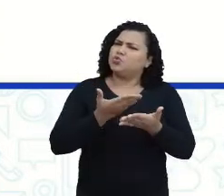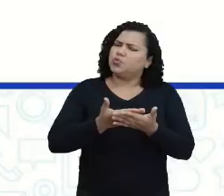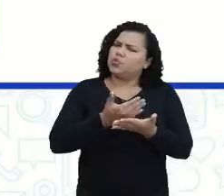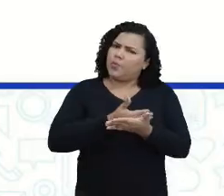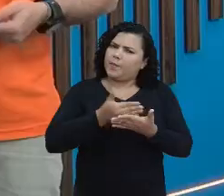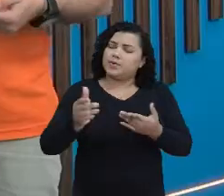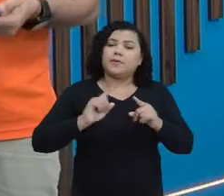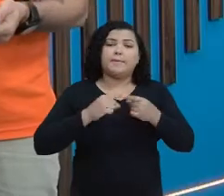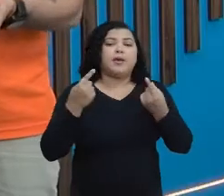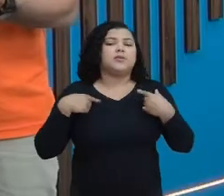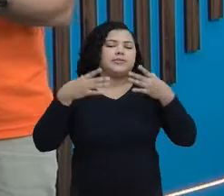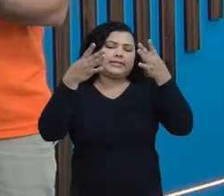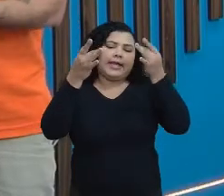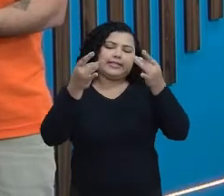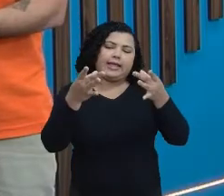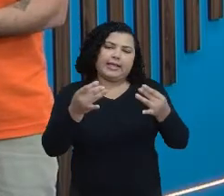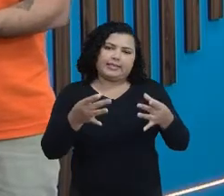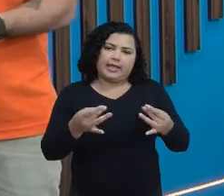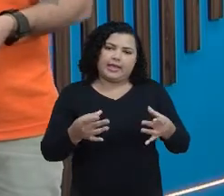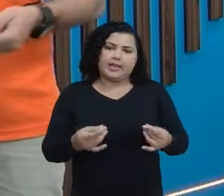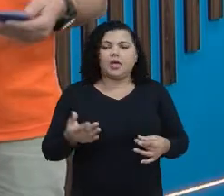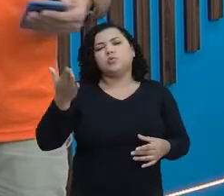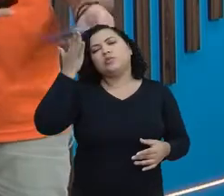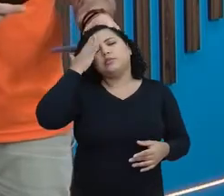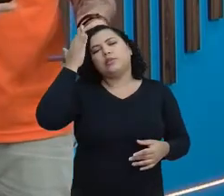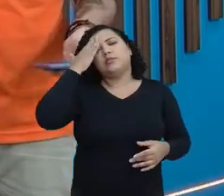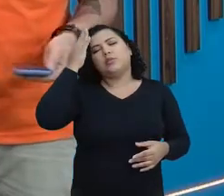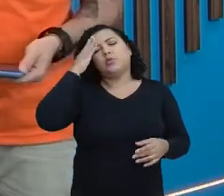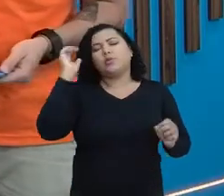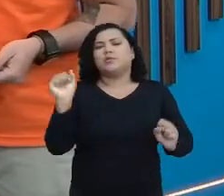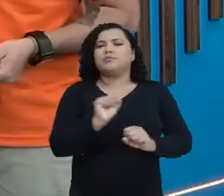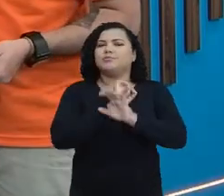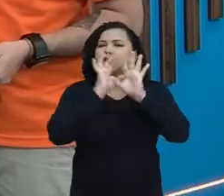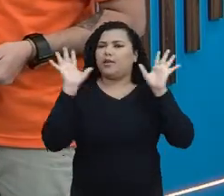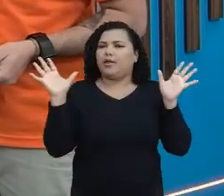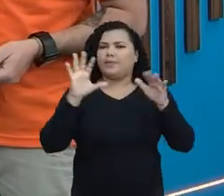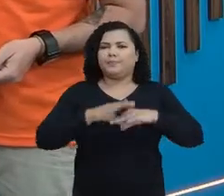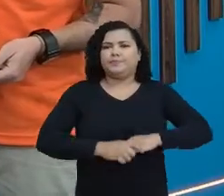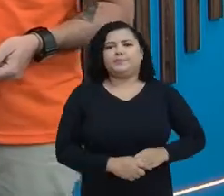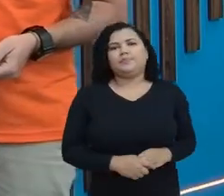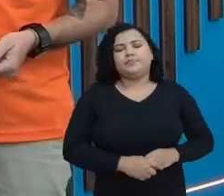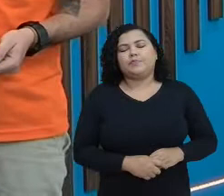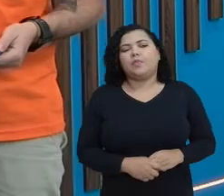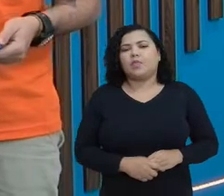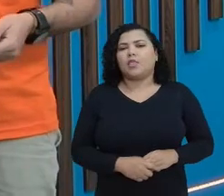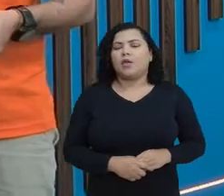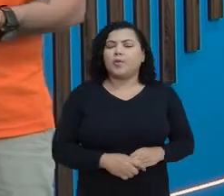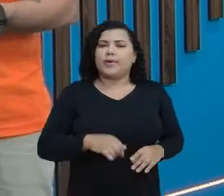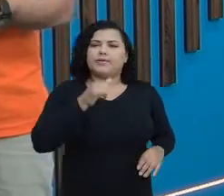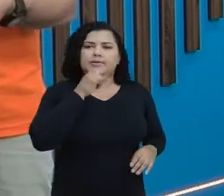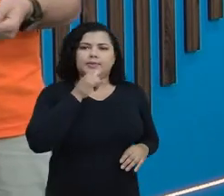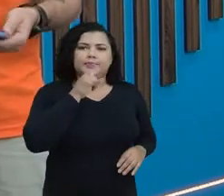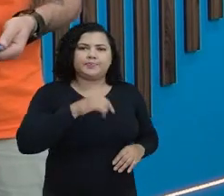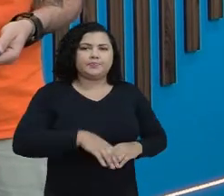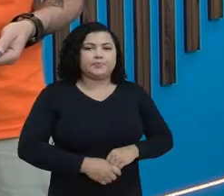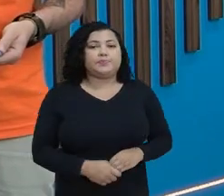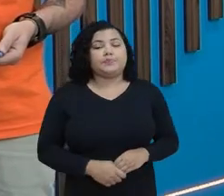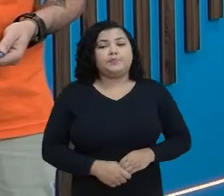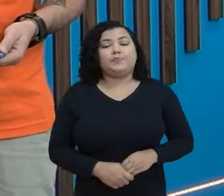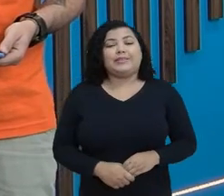inicialmente, só que agora a gente está rotulando como grandezas diretamente ou inversamente. Então vamos tentar analisar de maneira